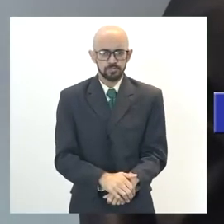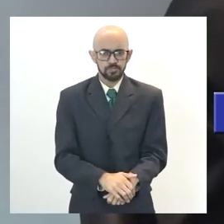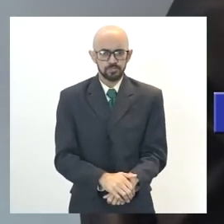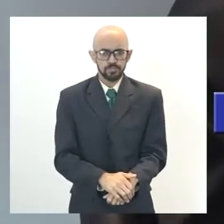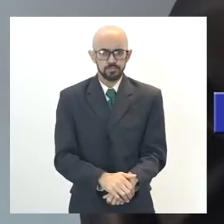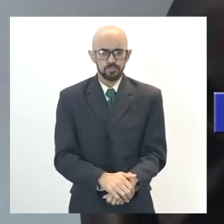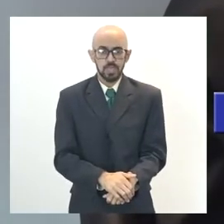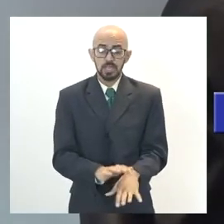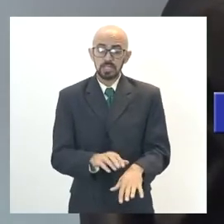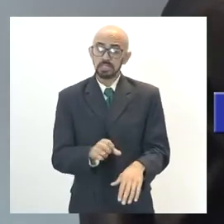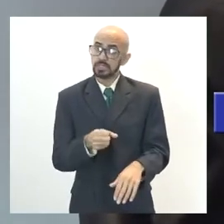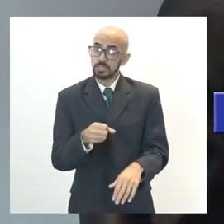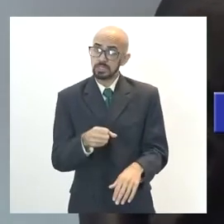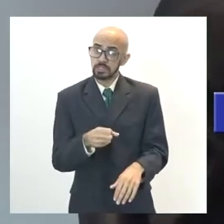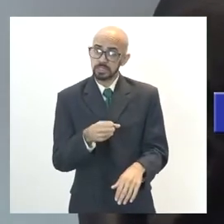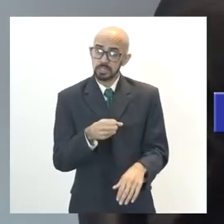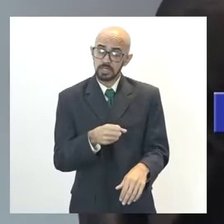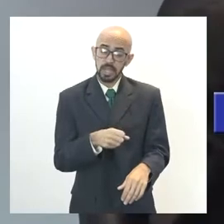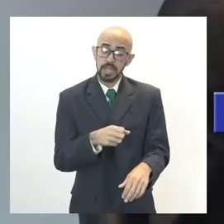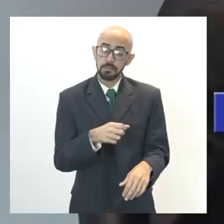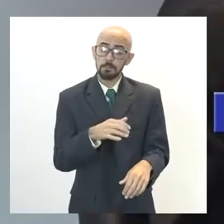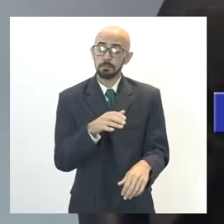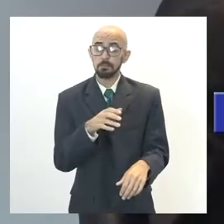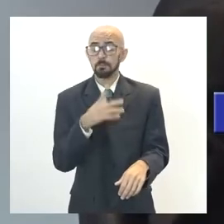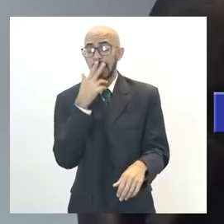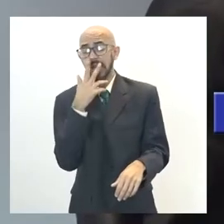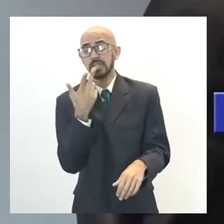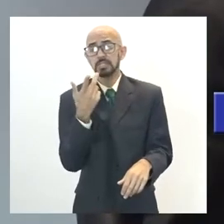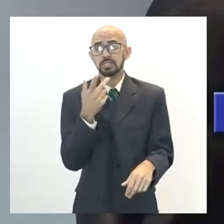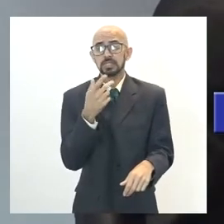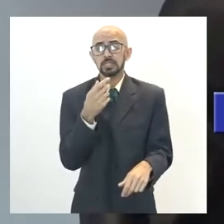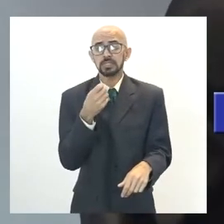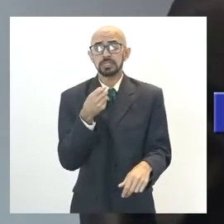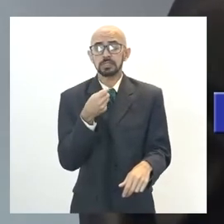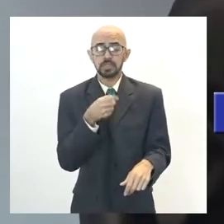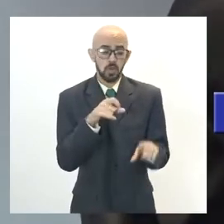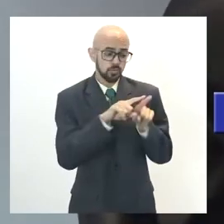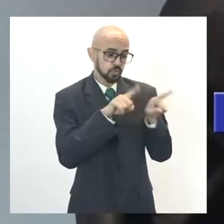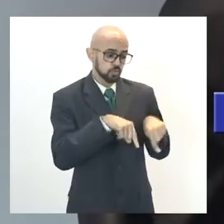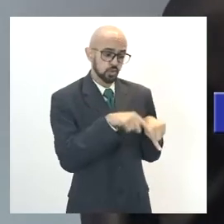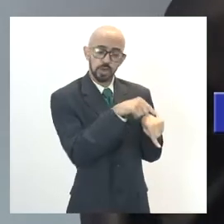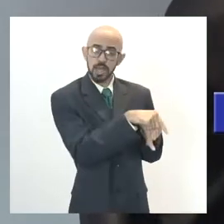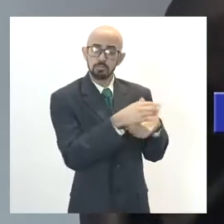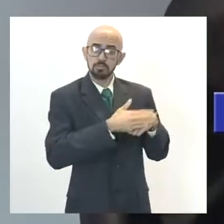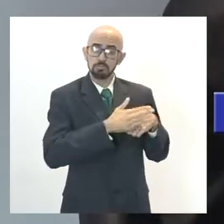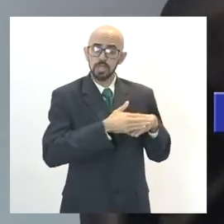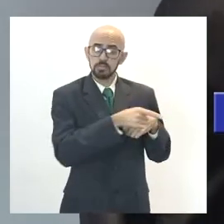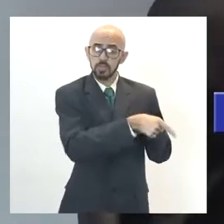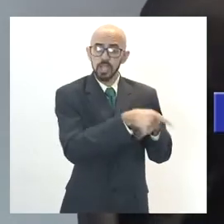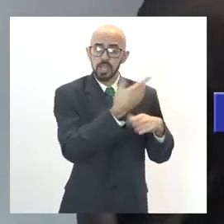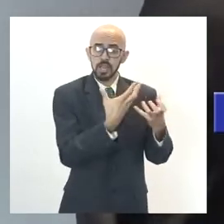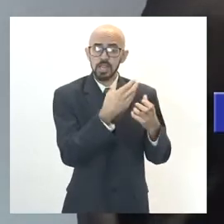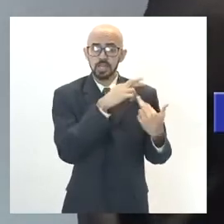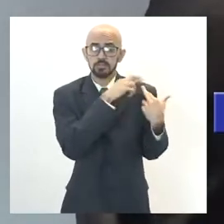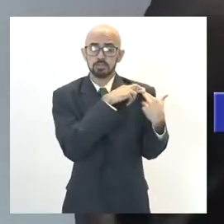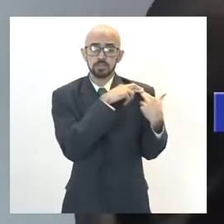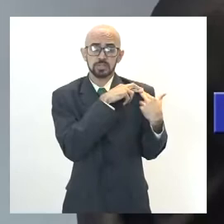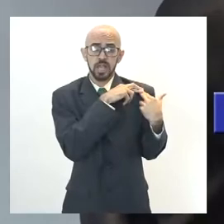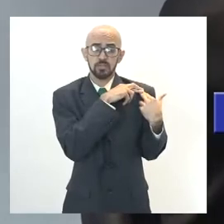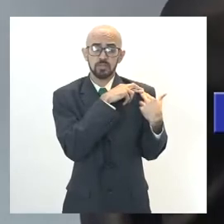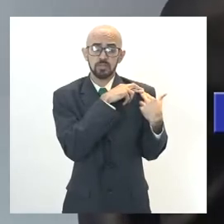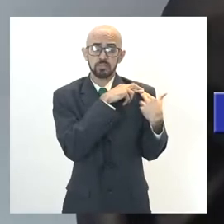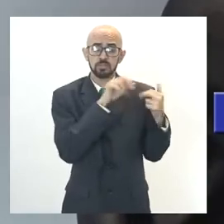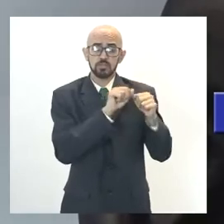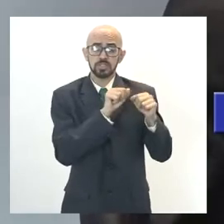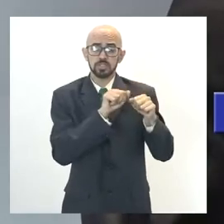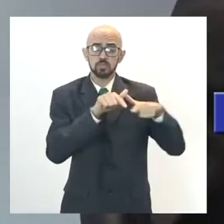o servidor público isoladamente se fosse encarregado de prestar o serviço público Sem o respaldo